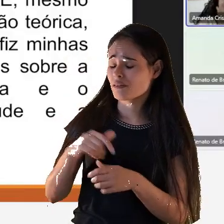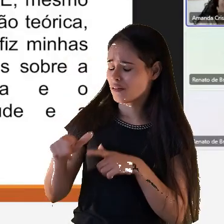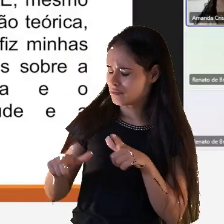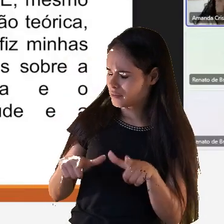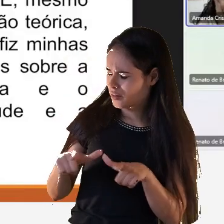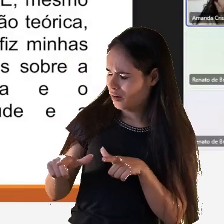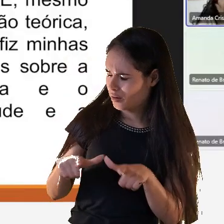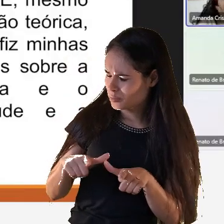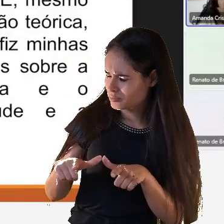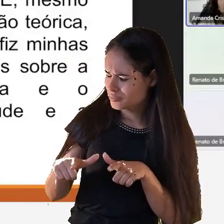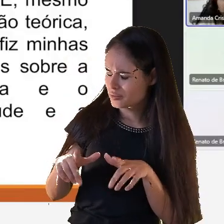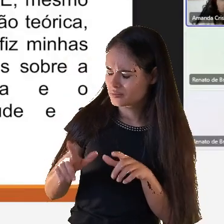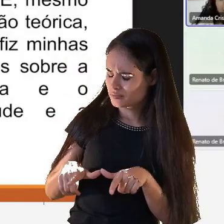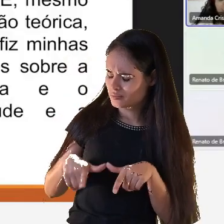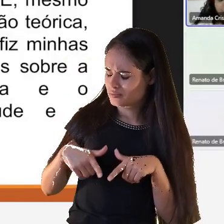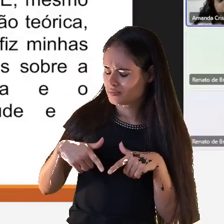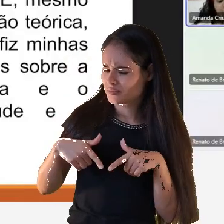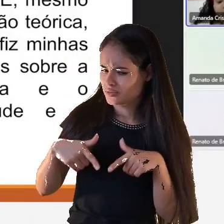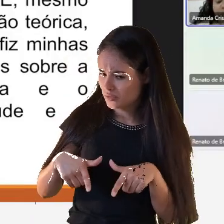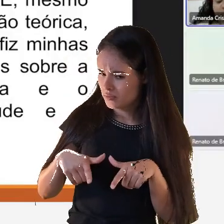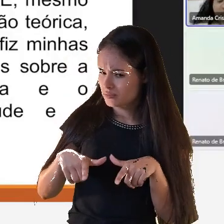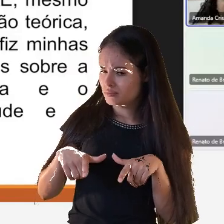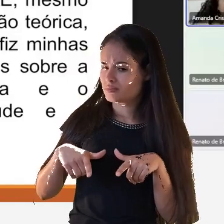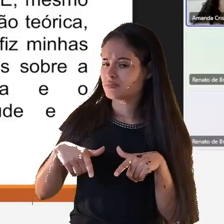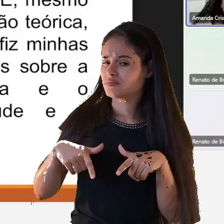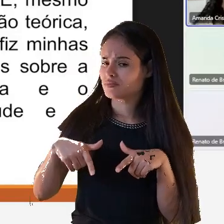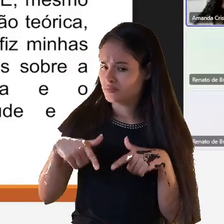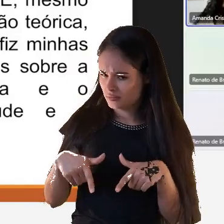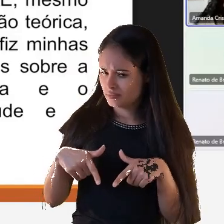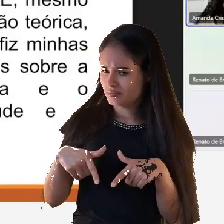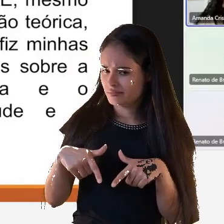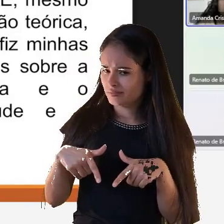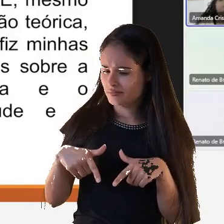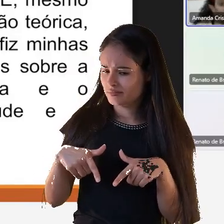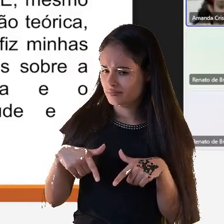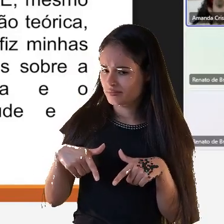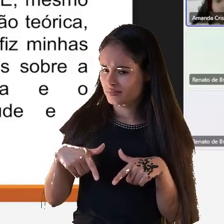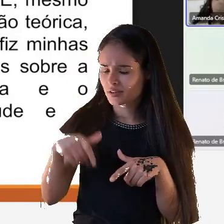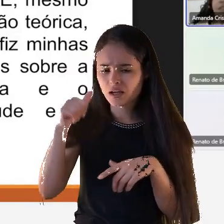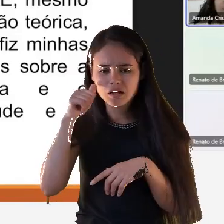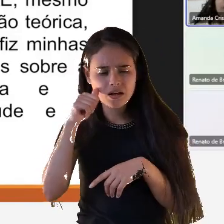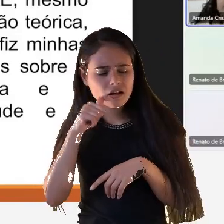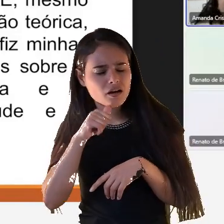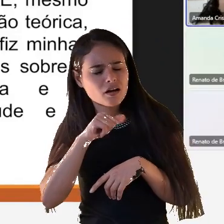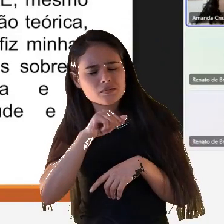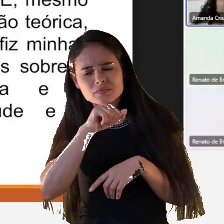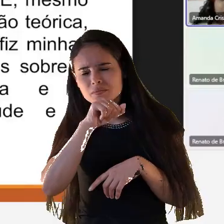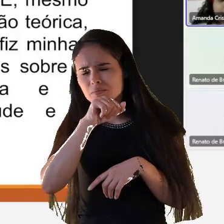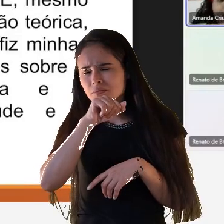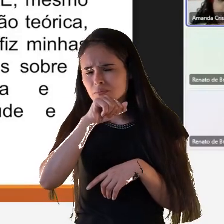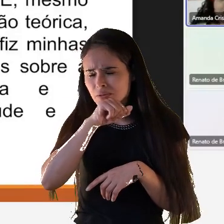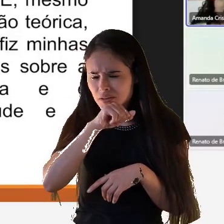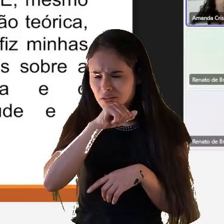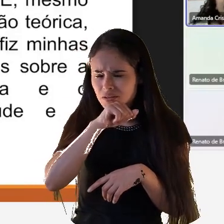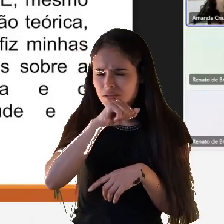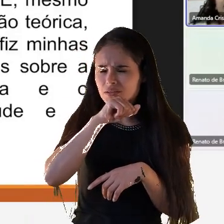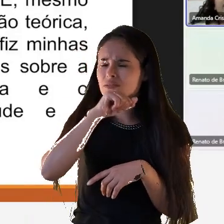articulada, principalmente em movimentos sindicais, né? Minha mãe toda a vida, toda a vida, toda a vida, toda a